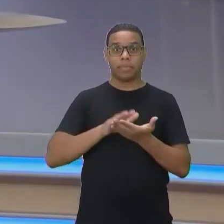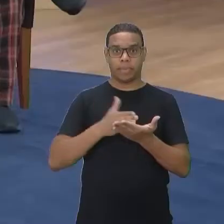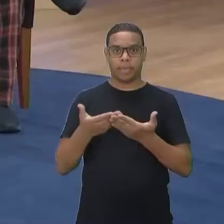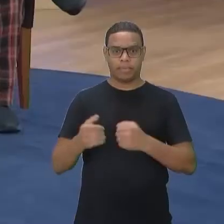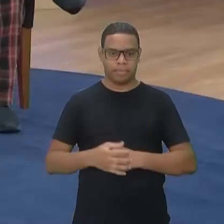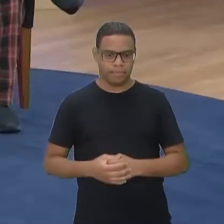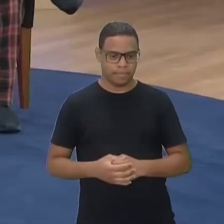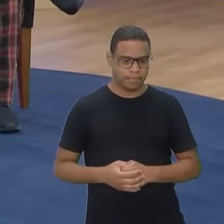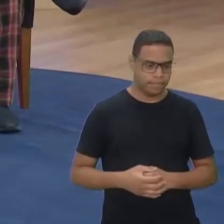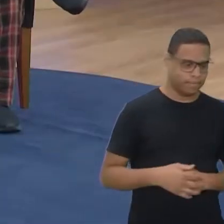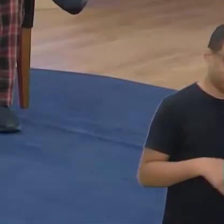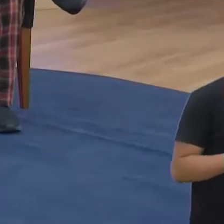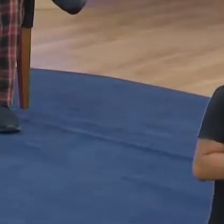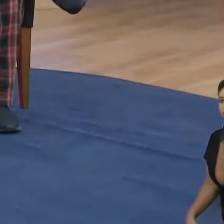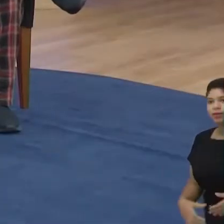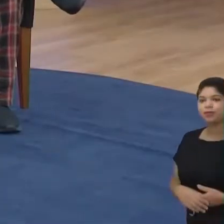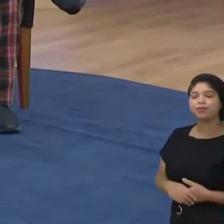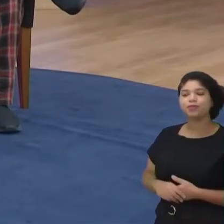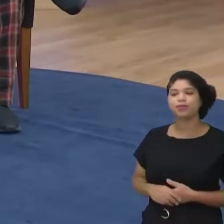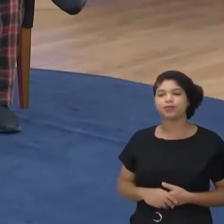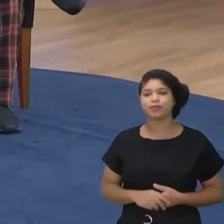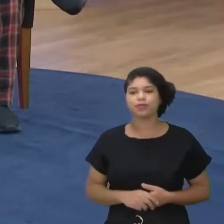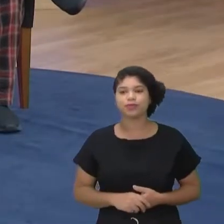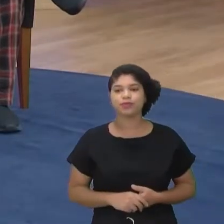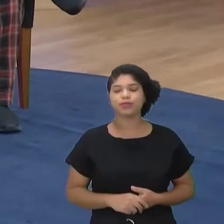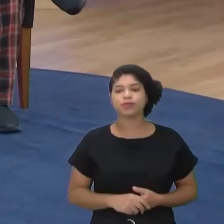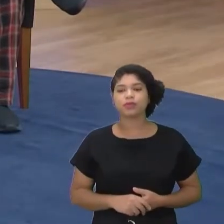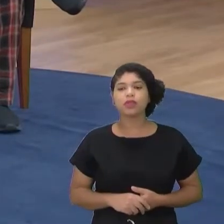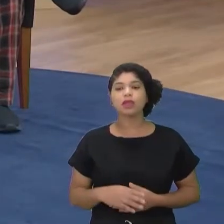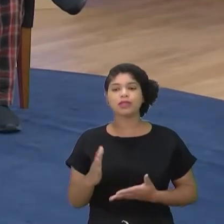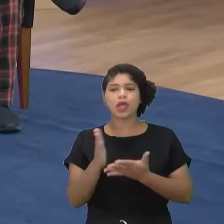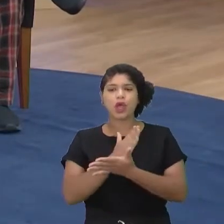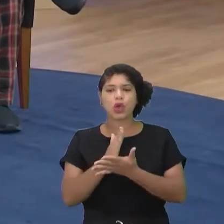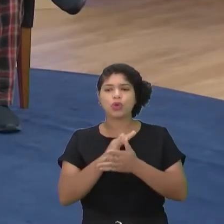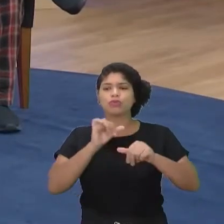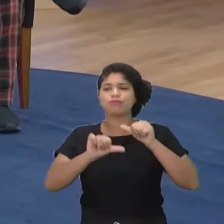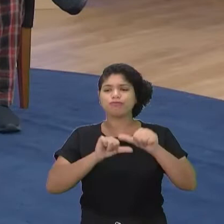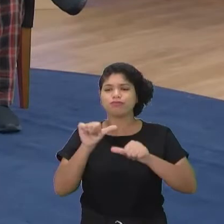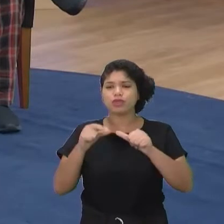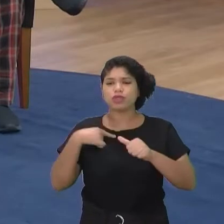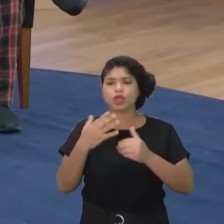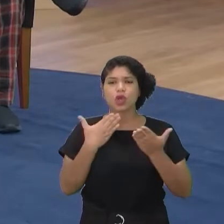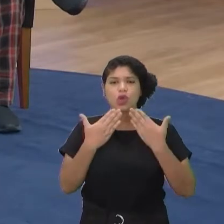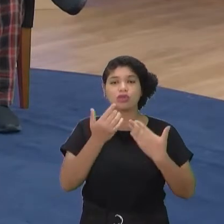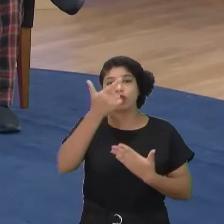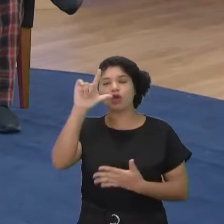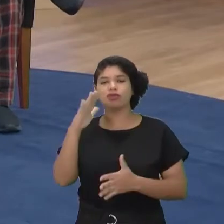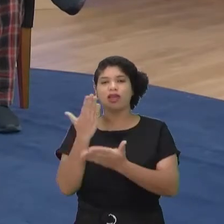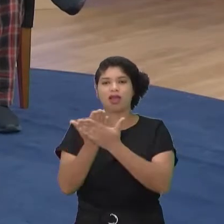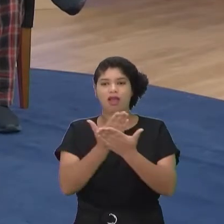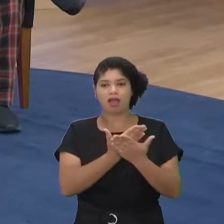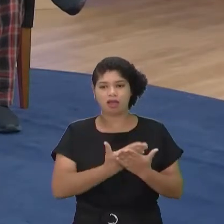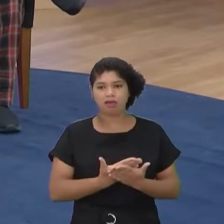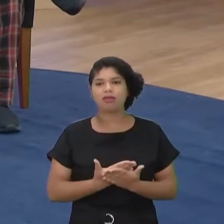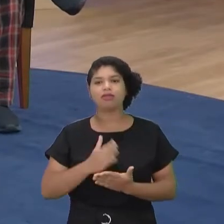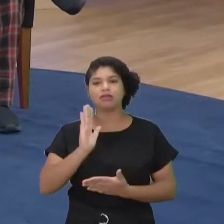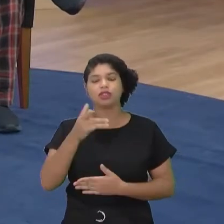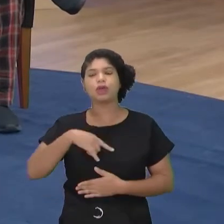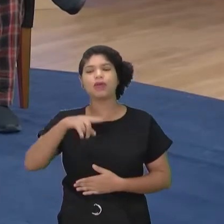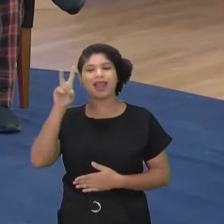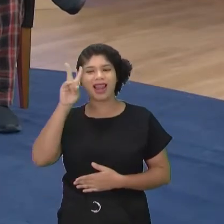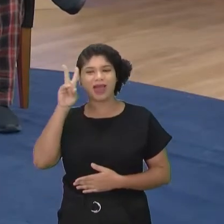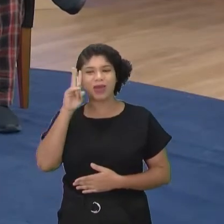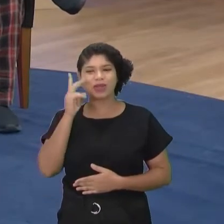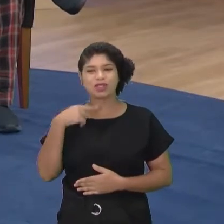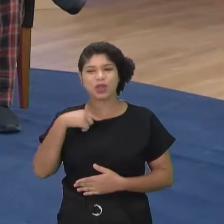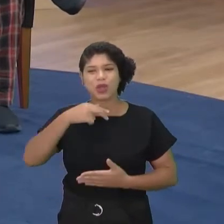é, Fabi. Então, essas pequenas mudanças, elas fazem... A gente estava discutindo isso nas outras aulas, né? Tem até uma